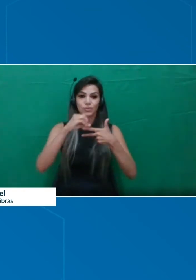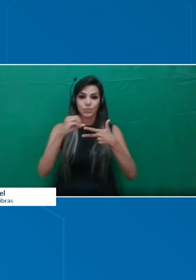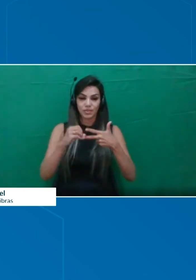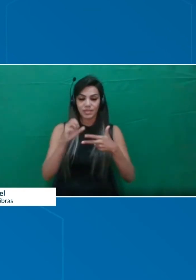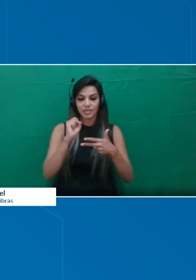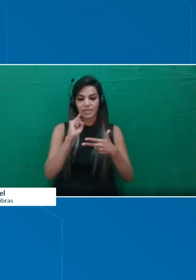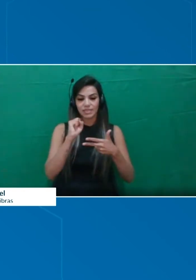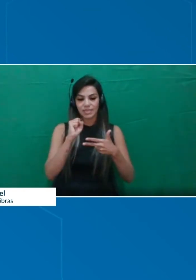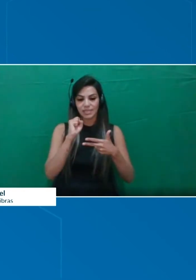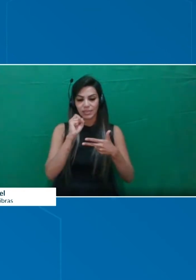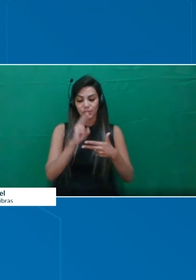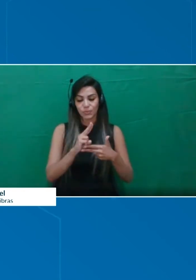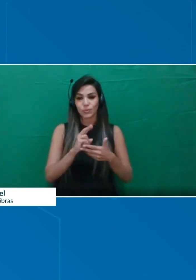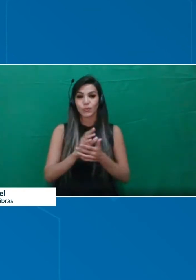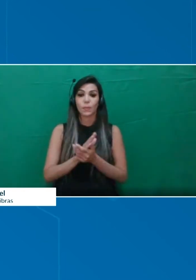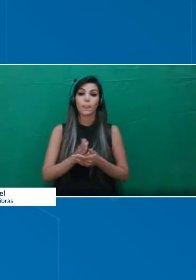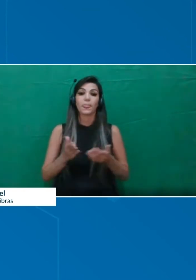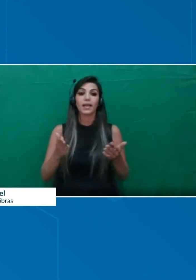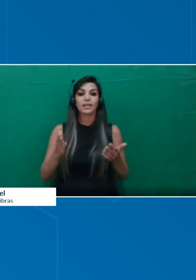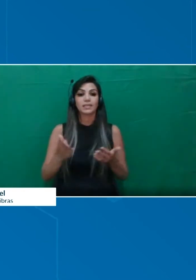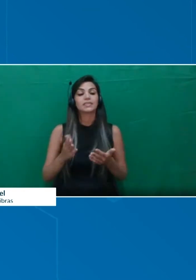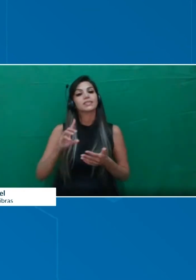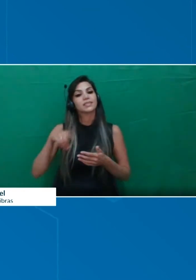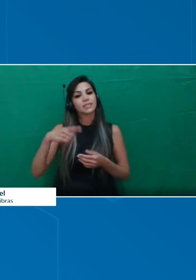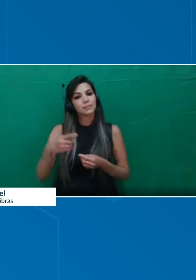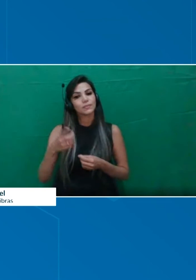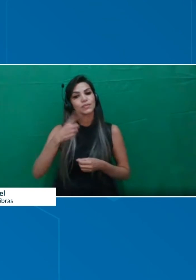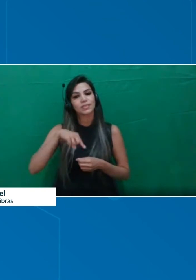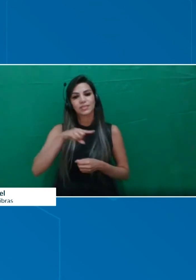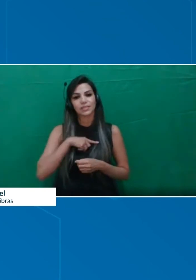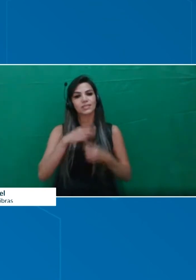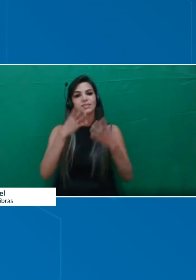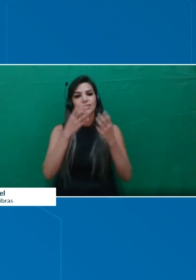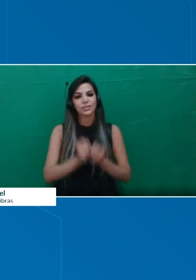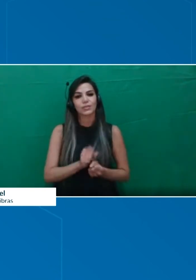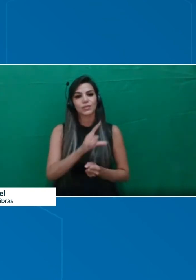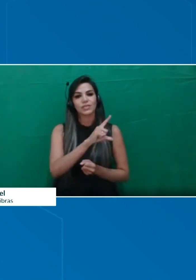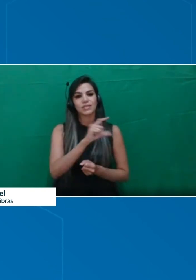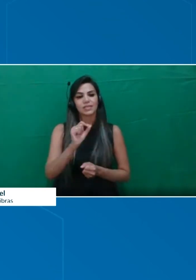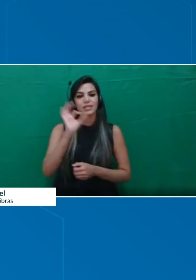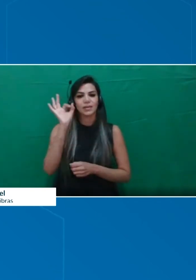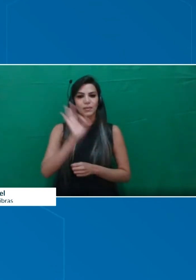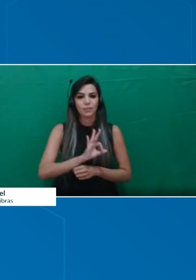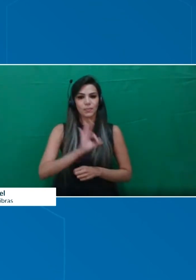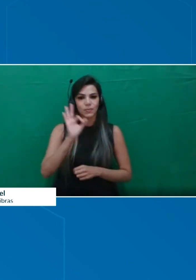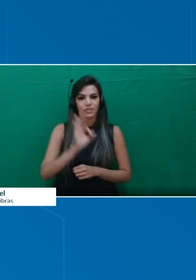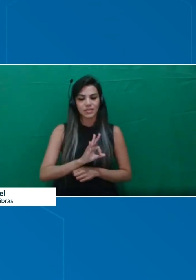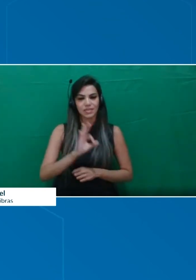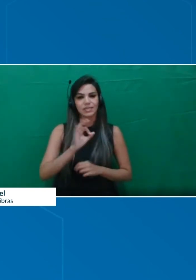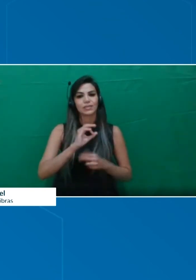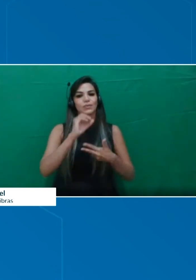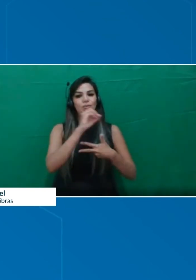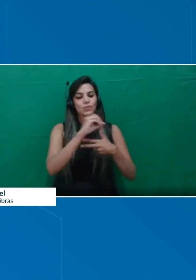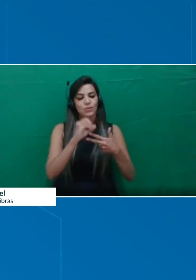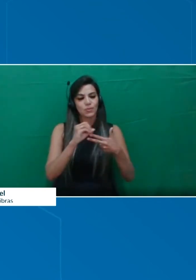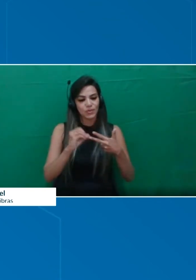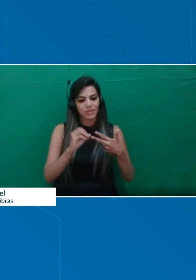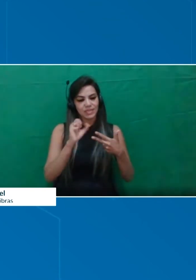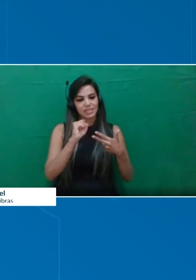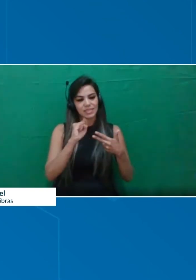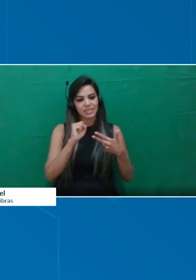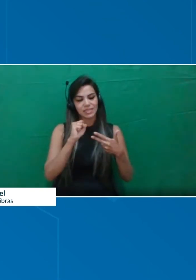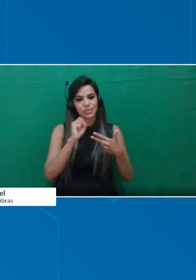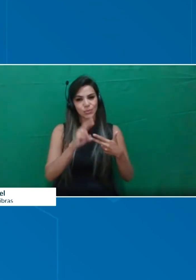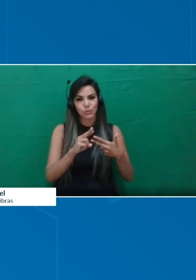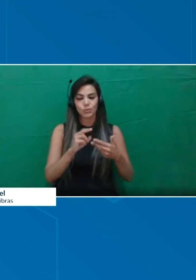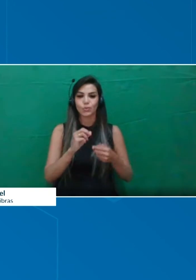né? E depois adotamos 100% o Enem Sisu, que nos primeiros anos